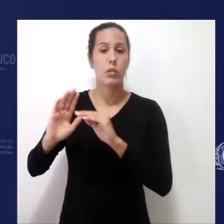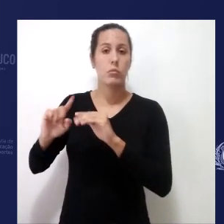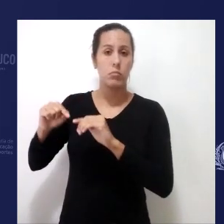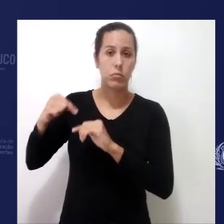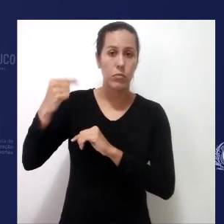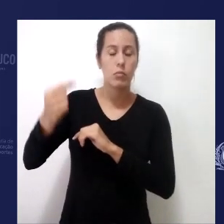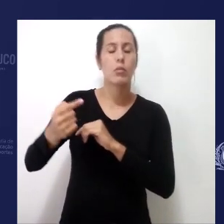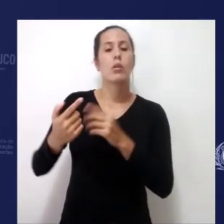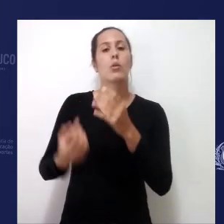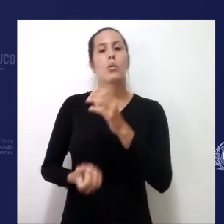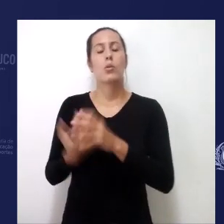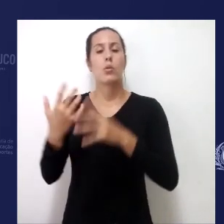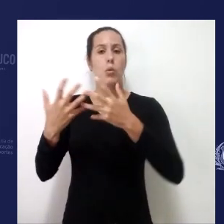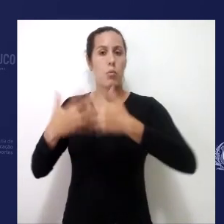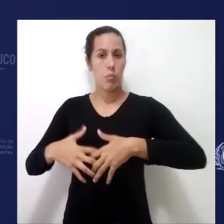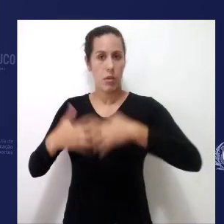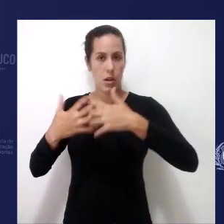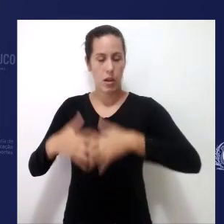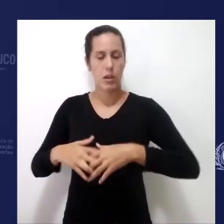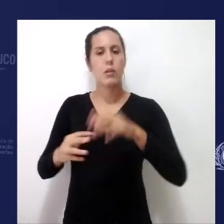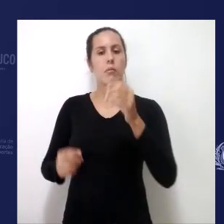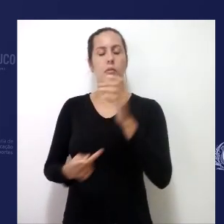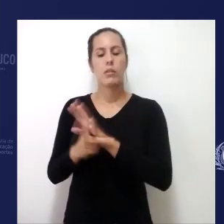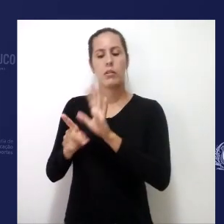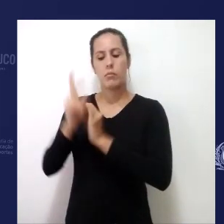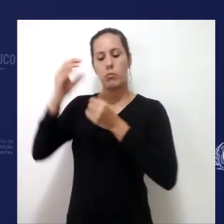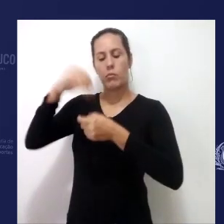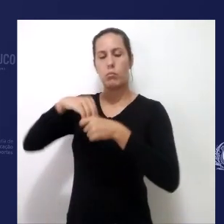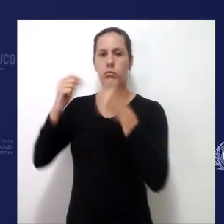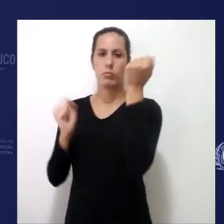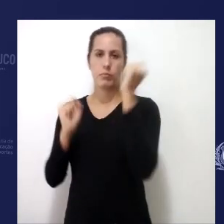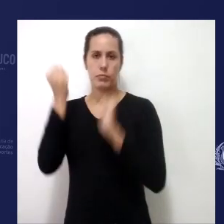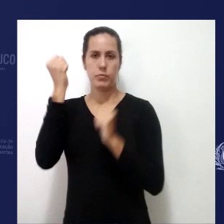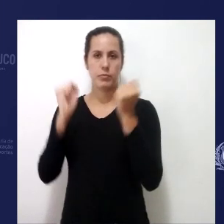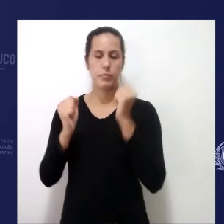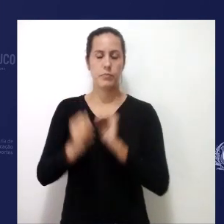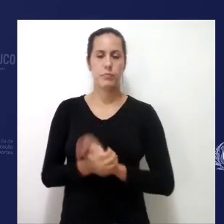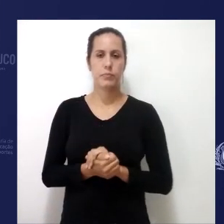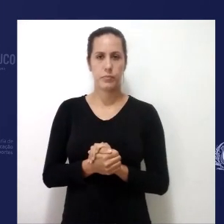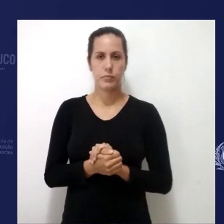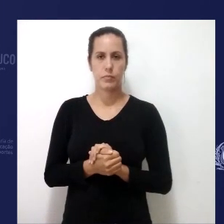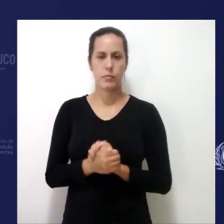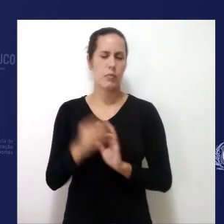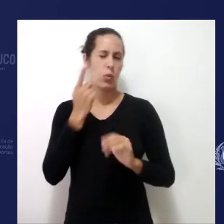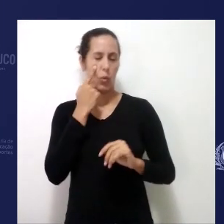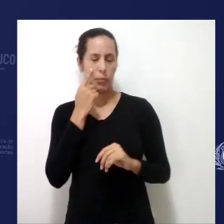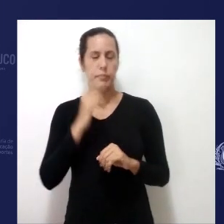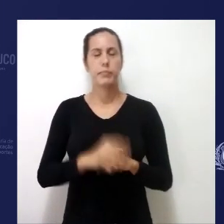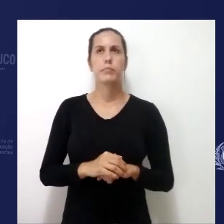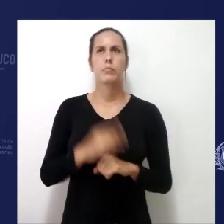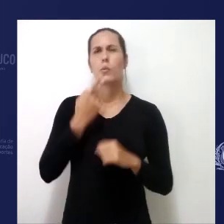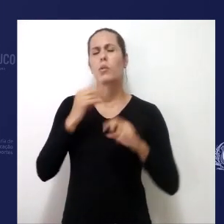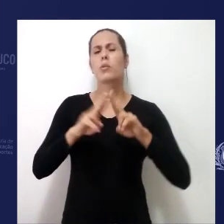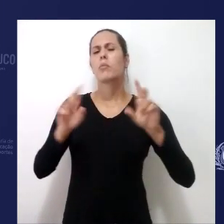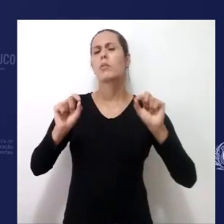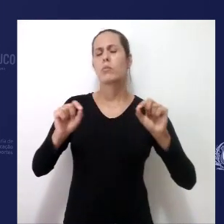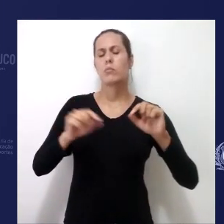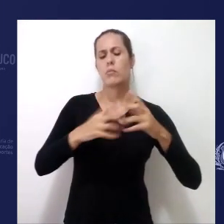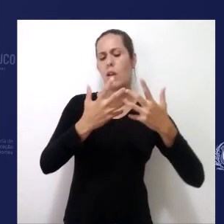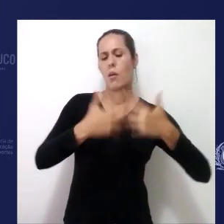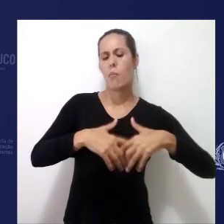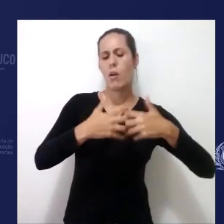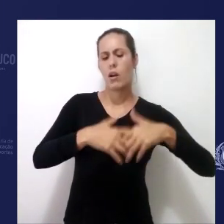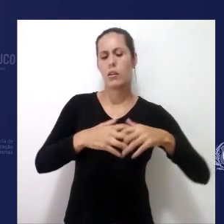máquinas capazes de realizar trabalhos industriais. Bora lá comigo. Quando se